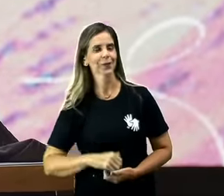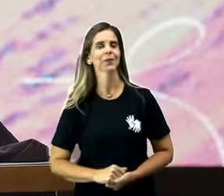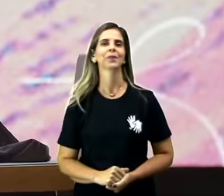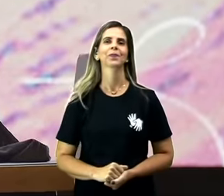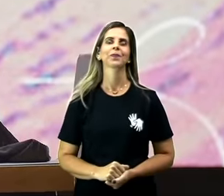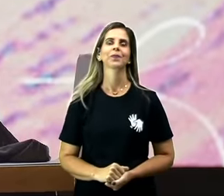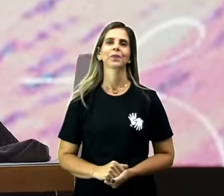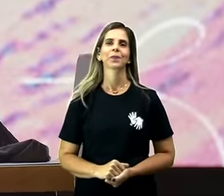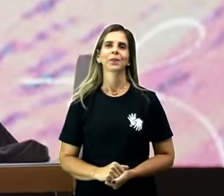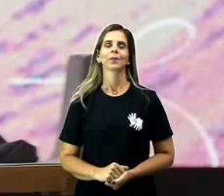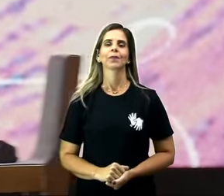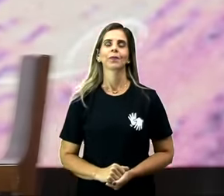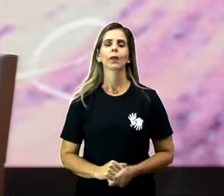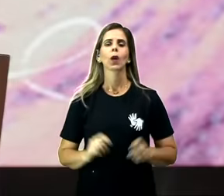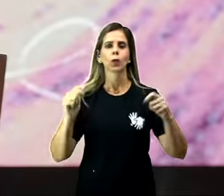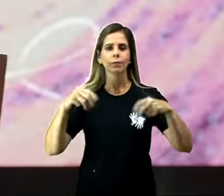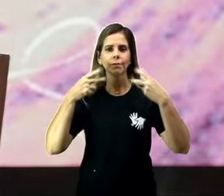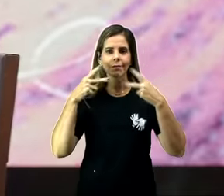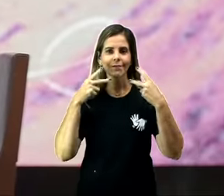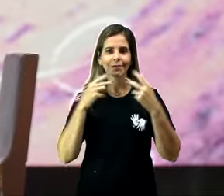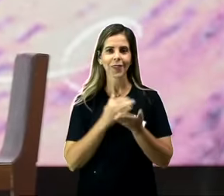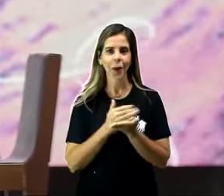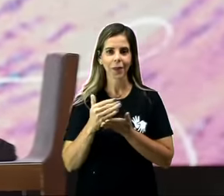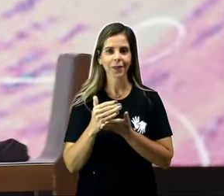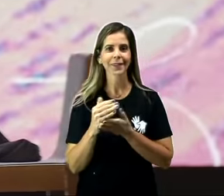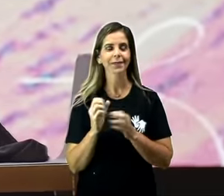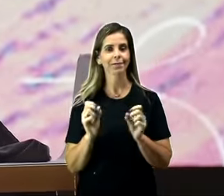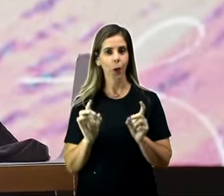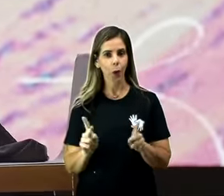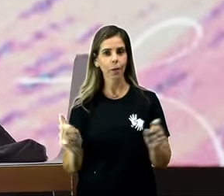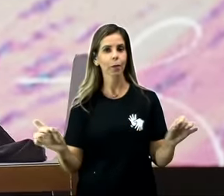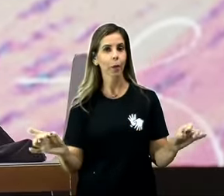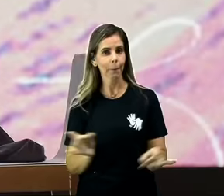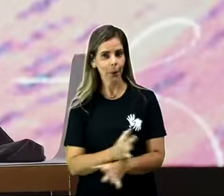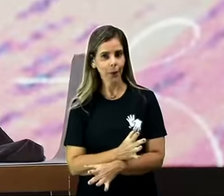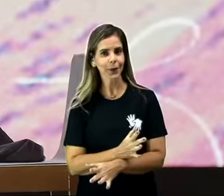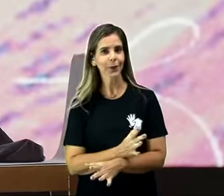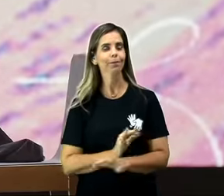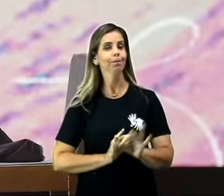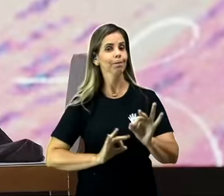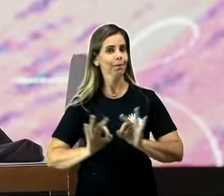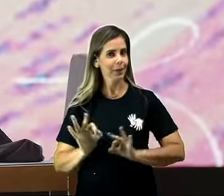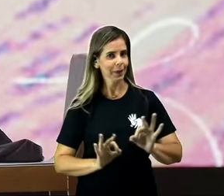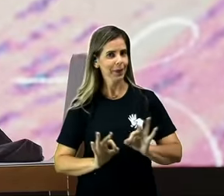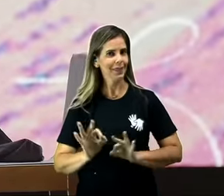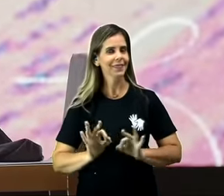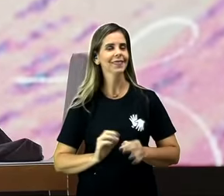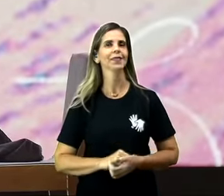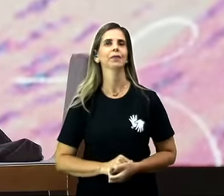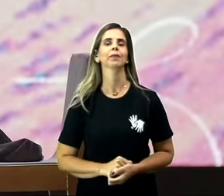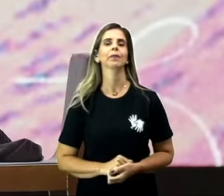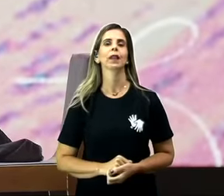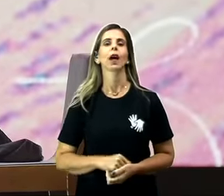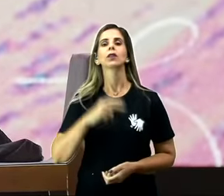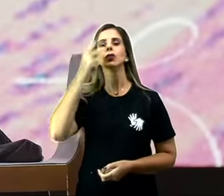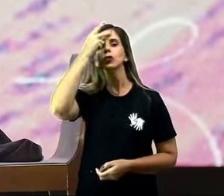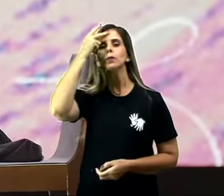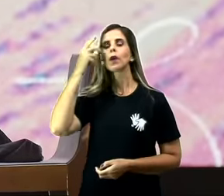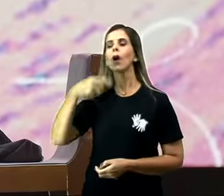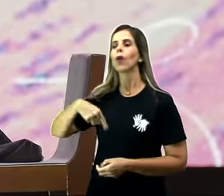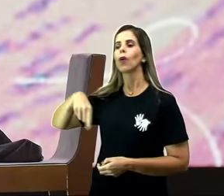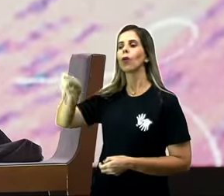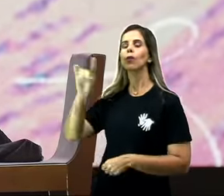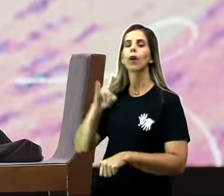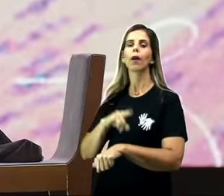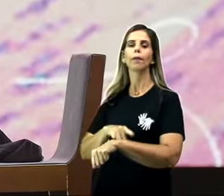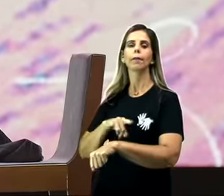Vamos lá? Posso pregar? Todo mundo pronto aí? Foi? Pessoal do banheiro? Está